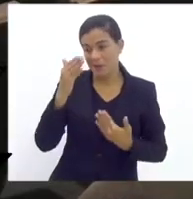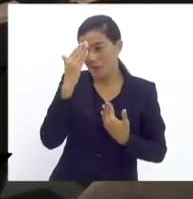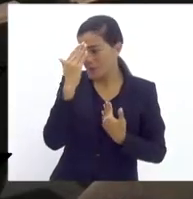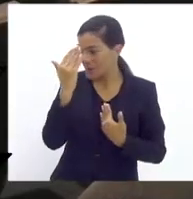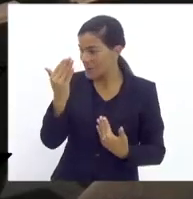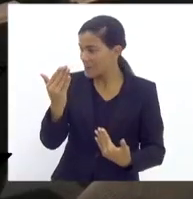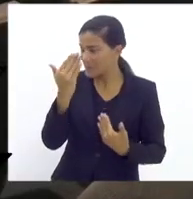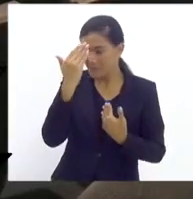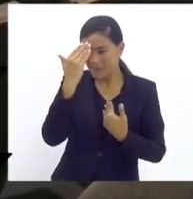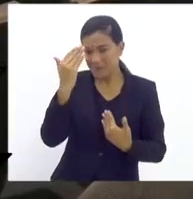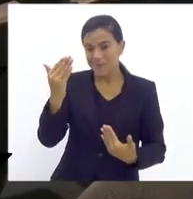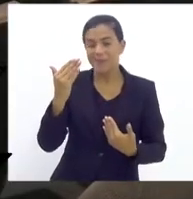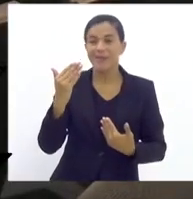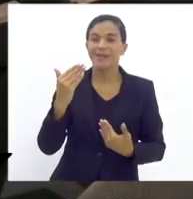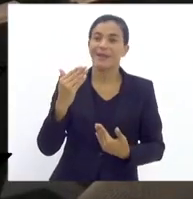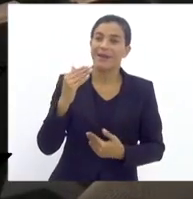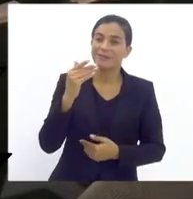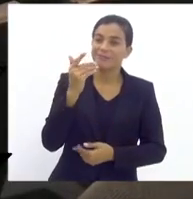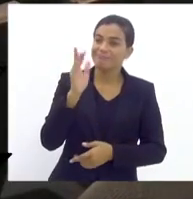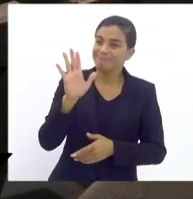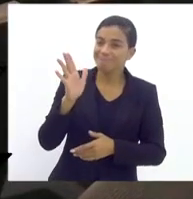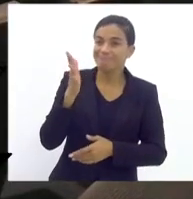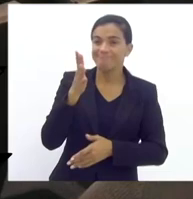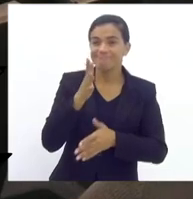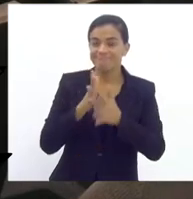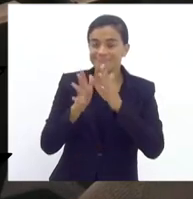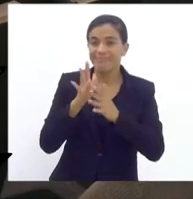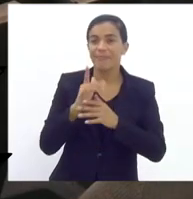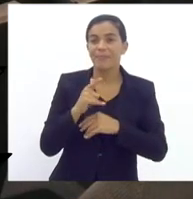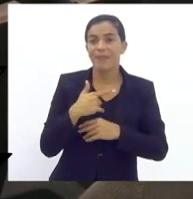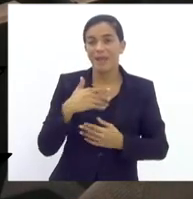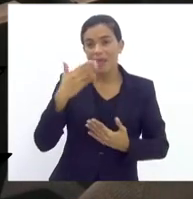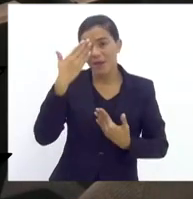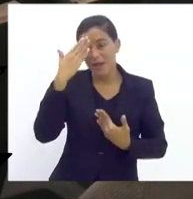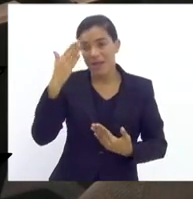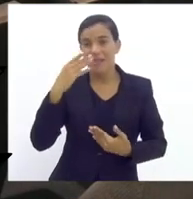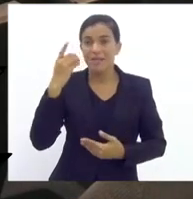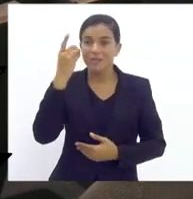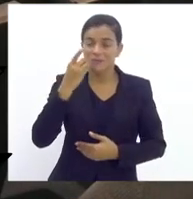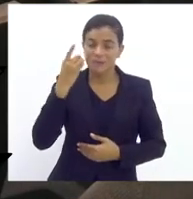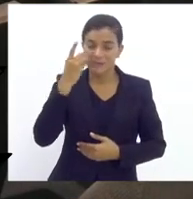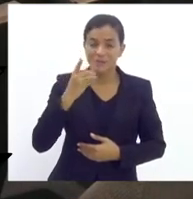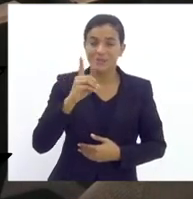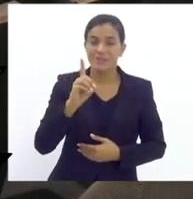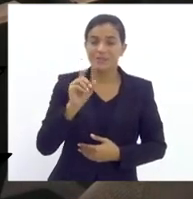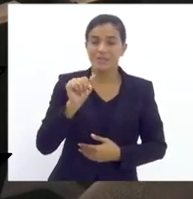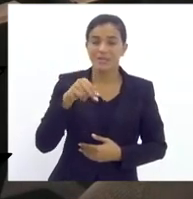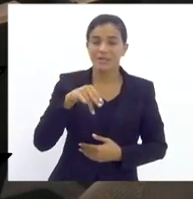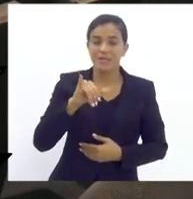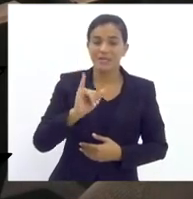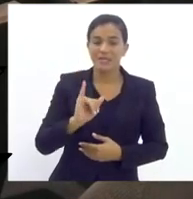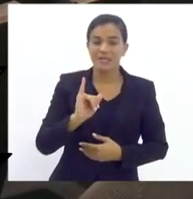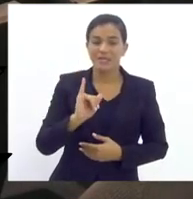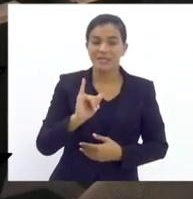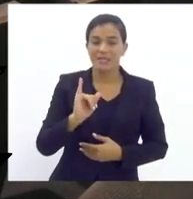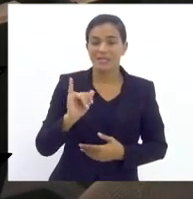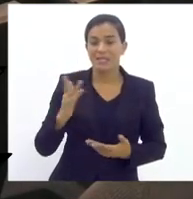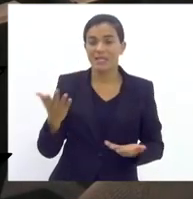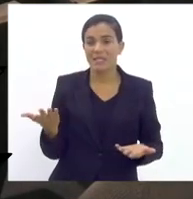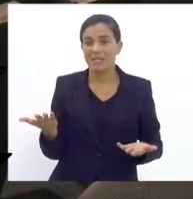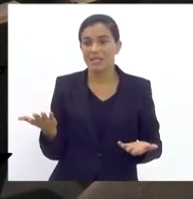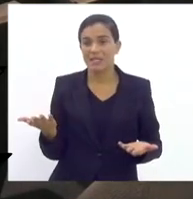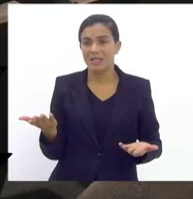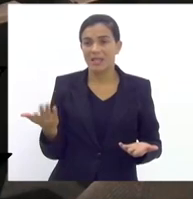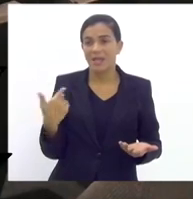pela palavra eu agradece a deputado Dani Monteiro pela iniciativa desse audiência